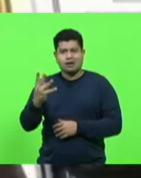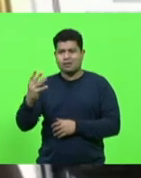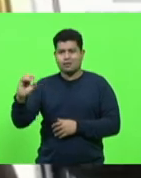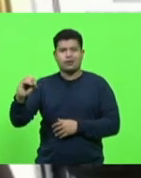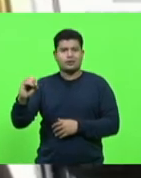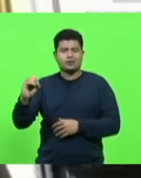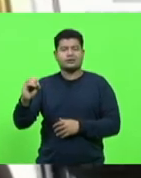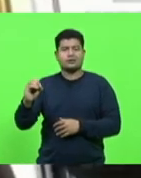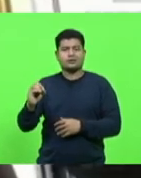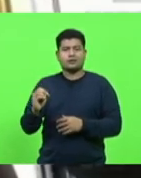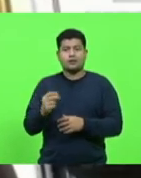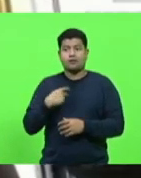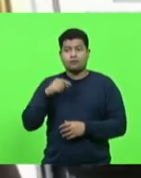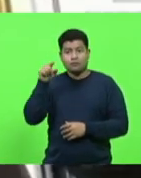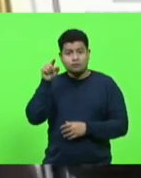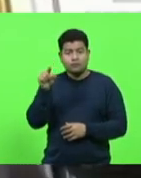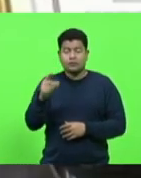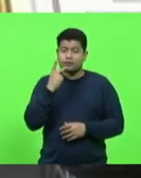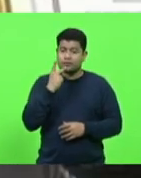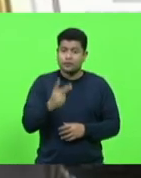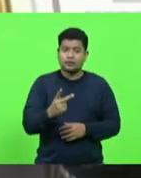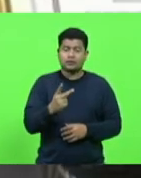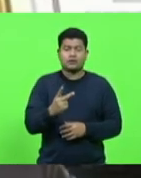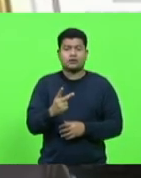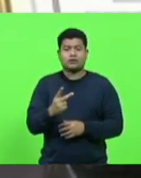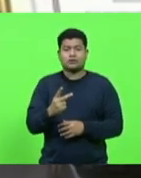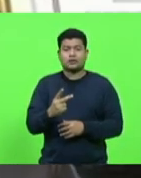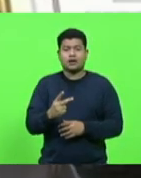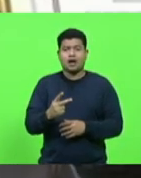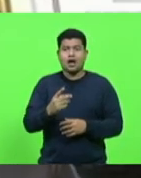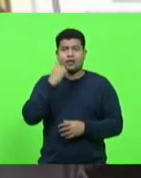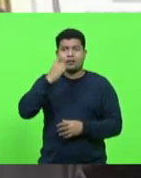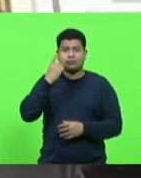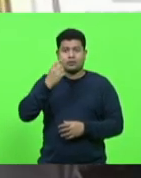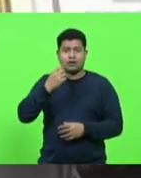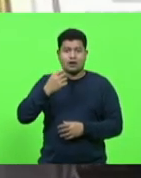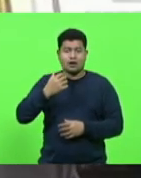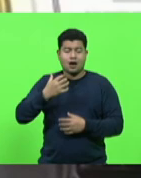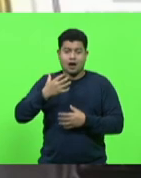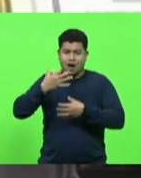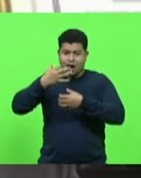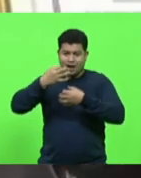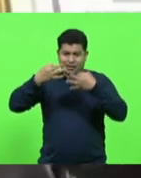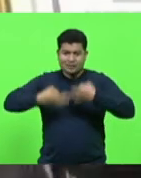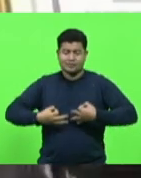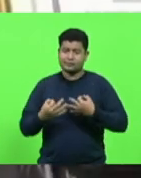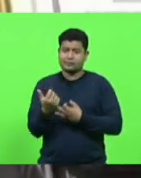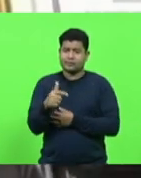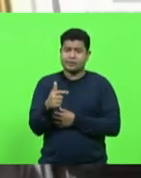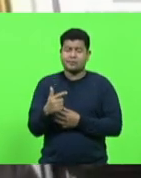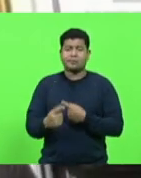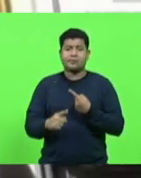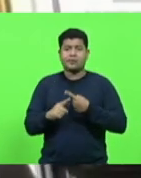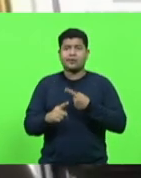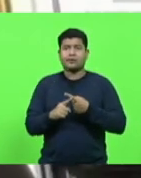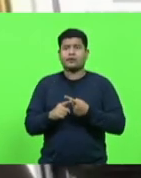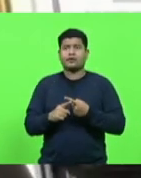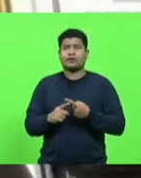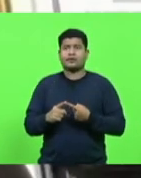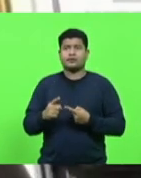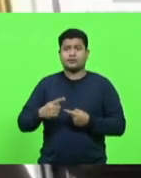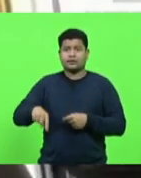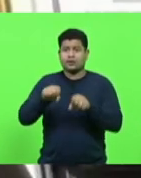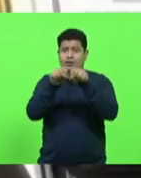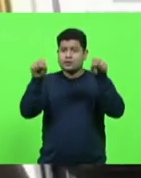Vossa Excelência está dizendo que não tem quórum. Isso é muito complicado, porque coloca em xeque o nosso sistema